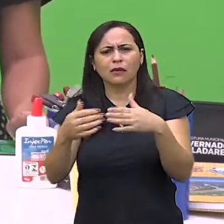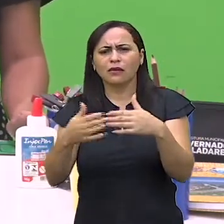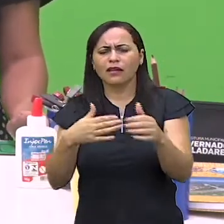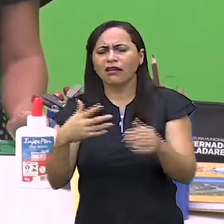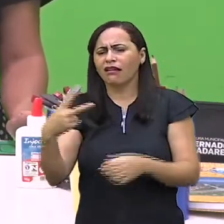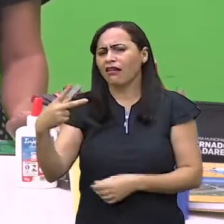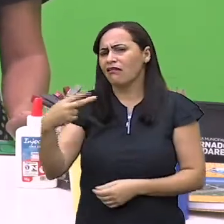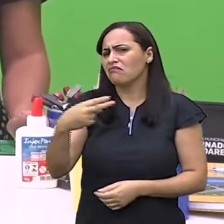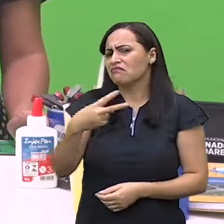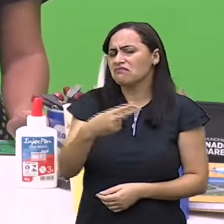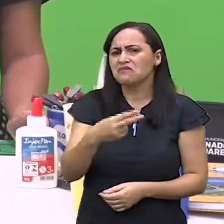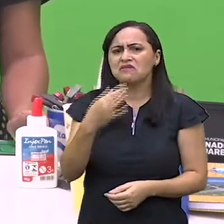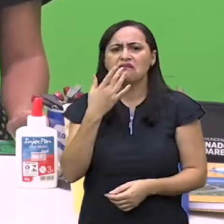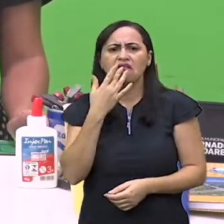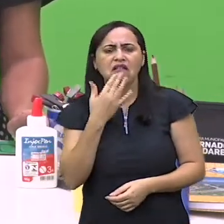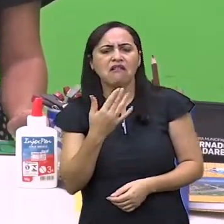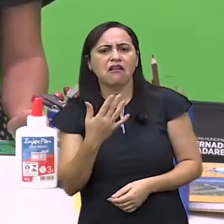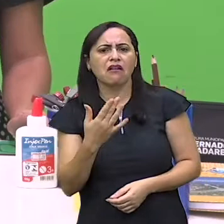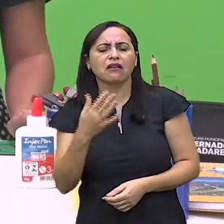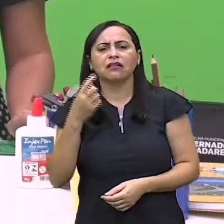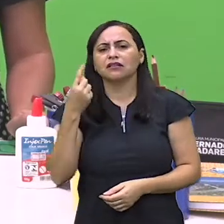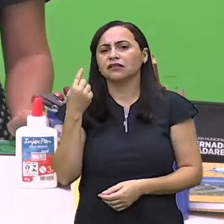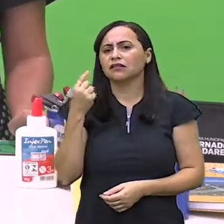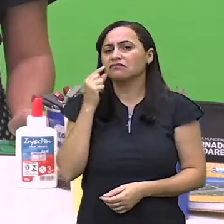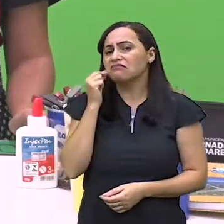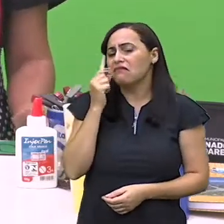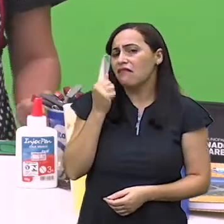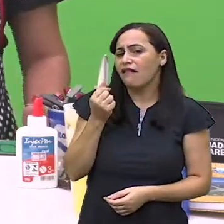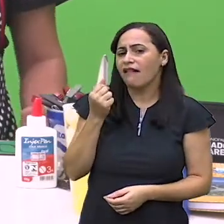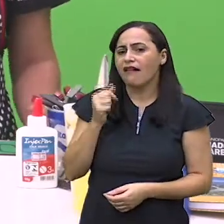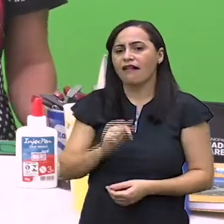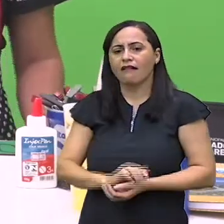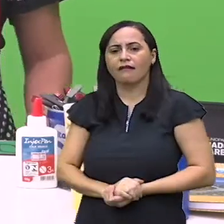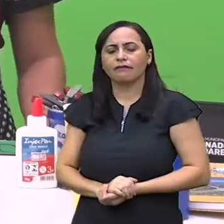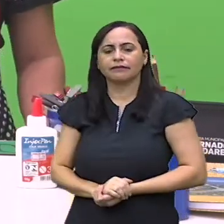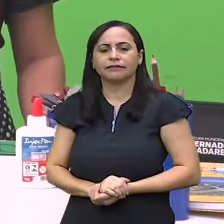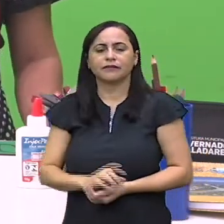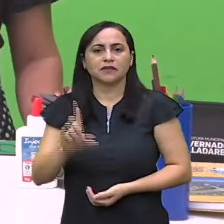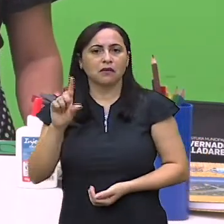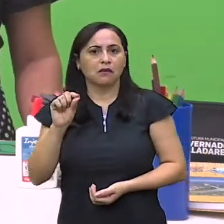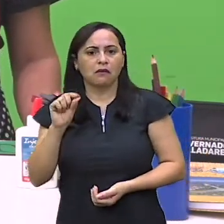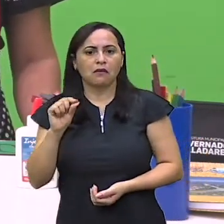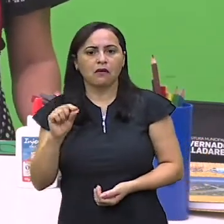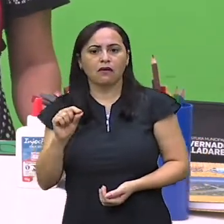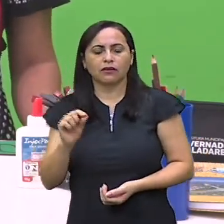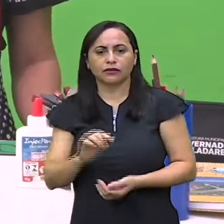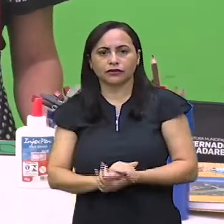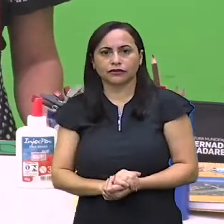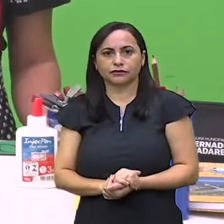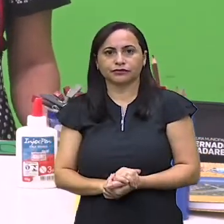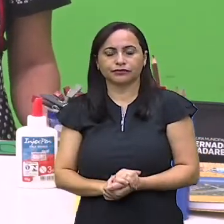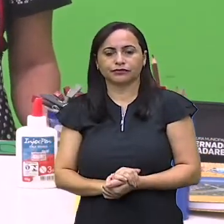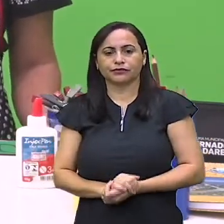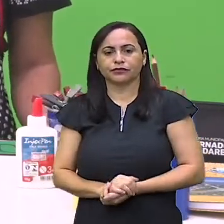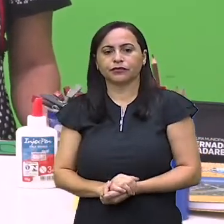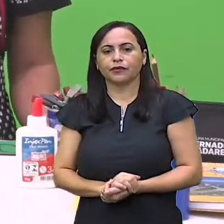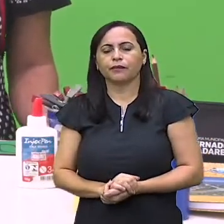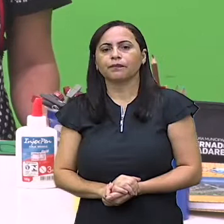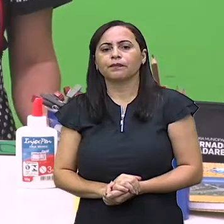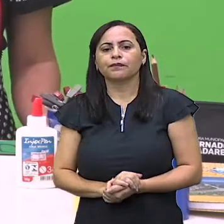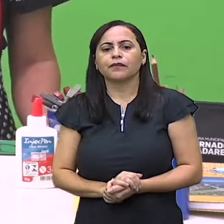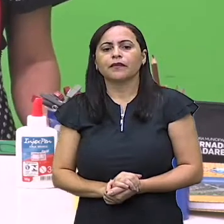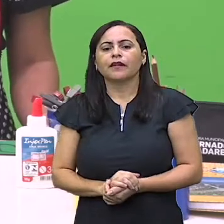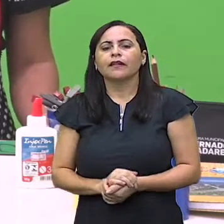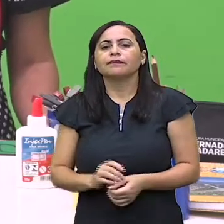Tesouras, lápis de cor, cola. Então nós vamos relacionar o número com a quantidade. Por